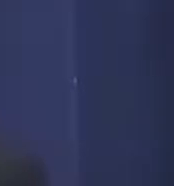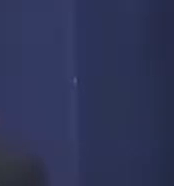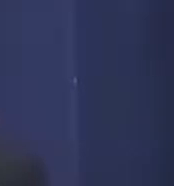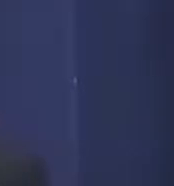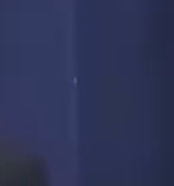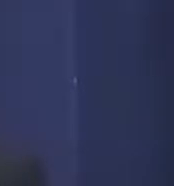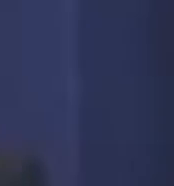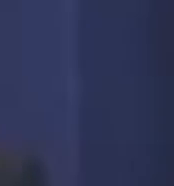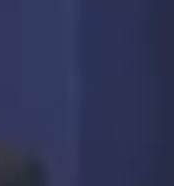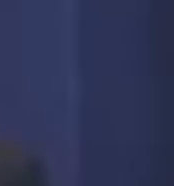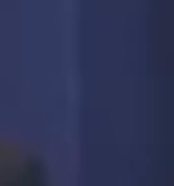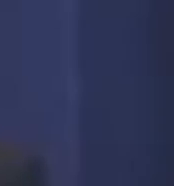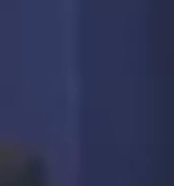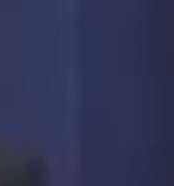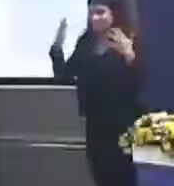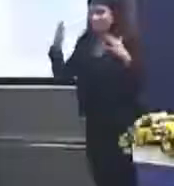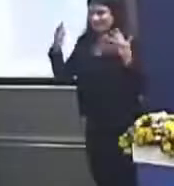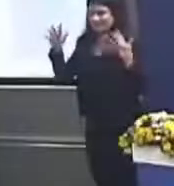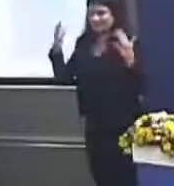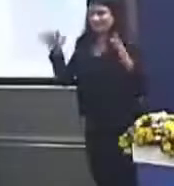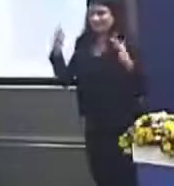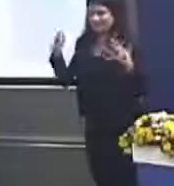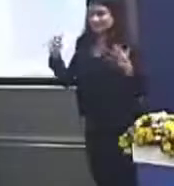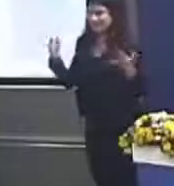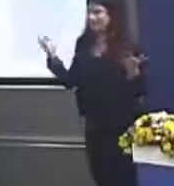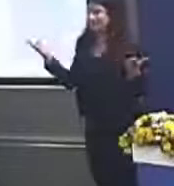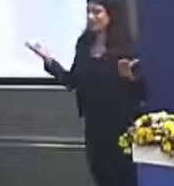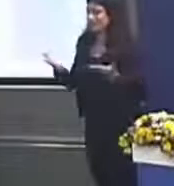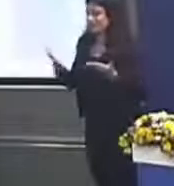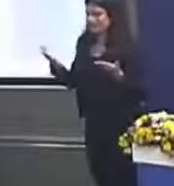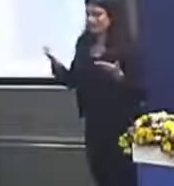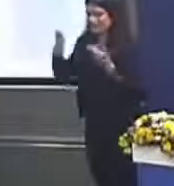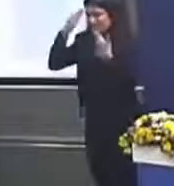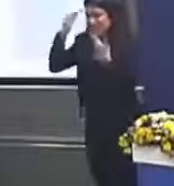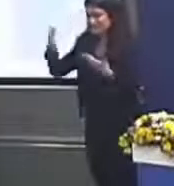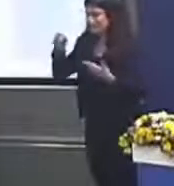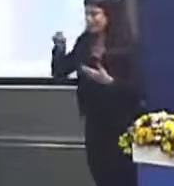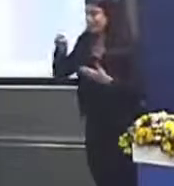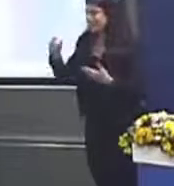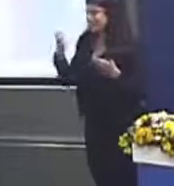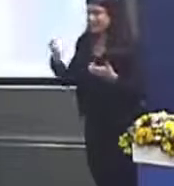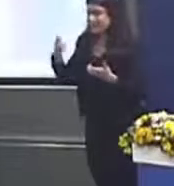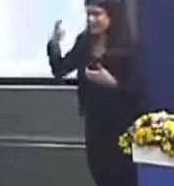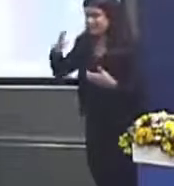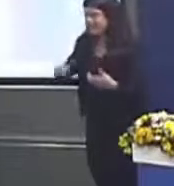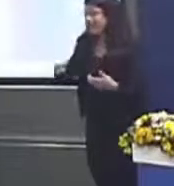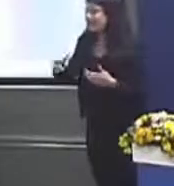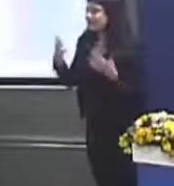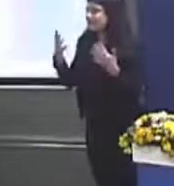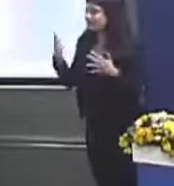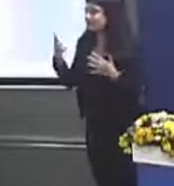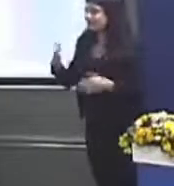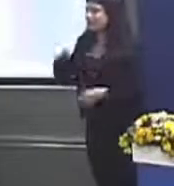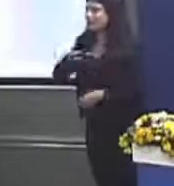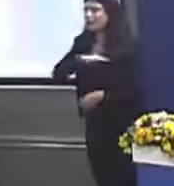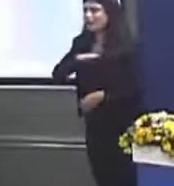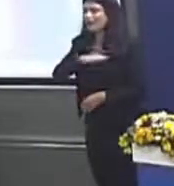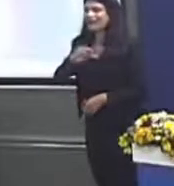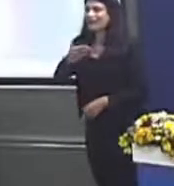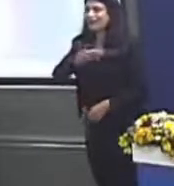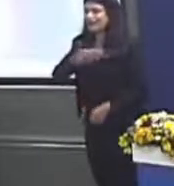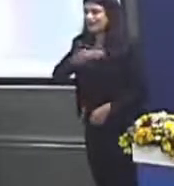Né? E, então, queria agradecer você. Quero também fazer uma saudação à minha colega, minha querida